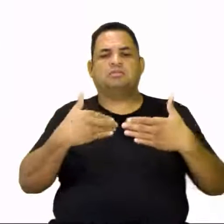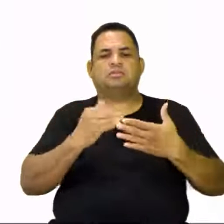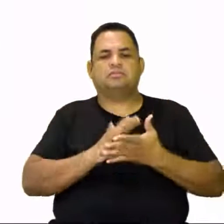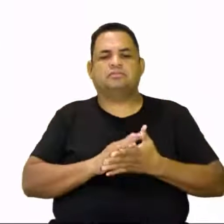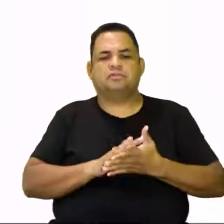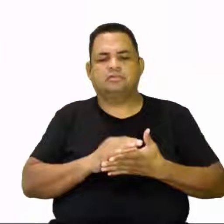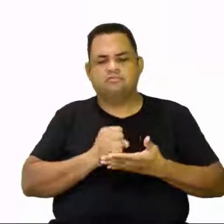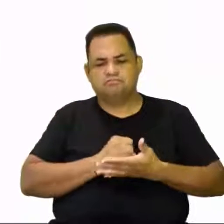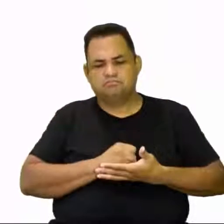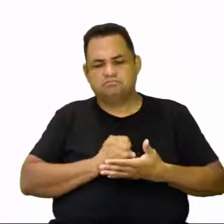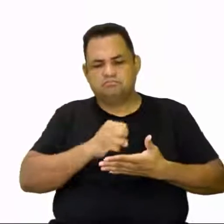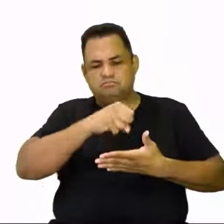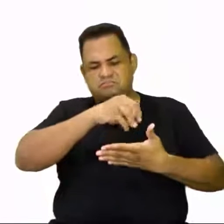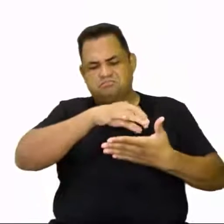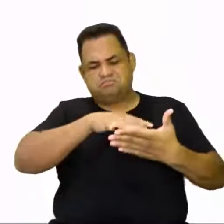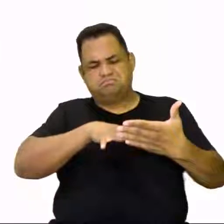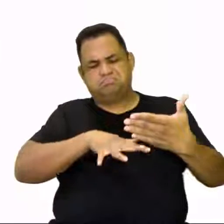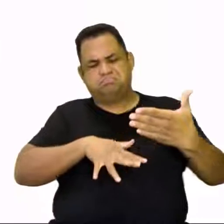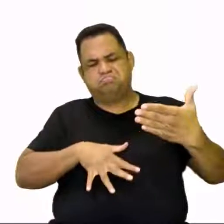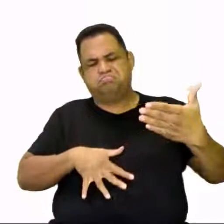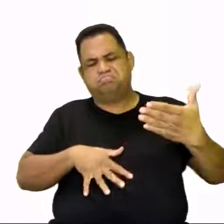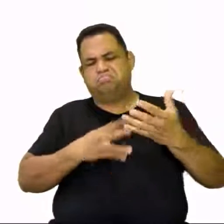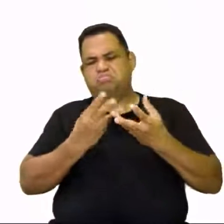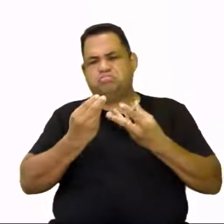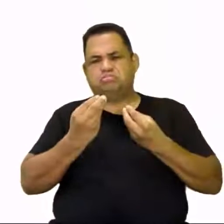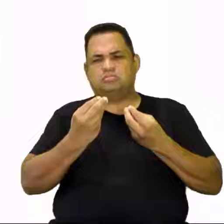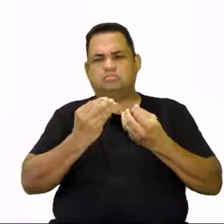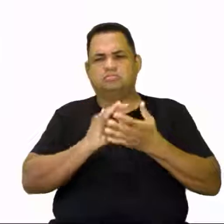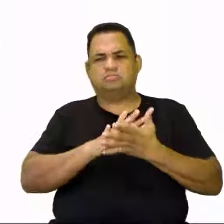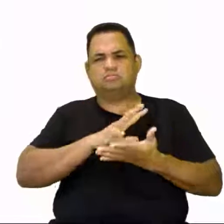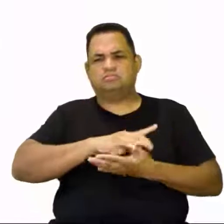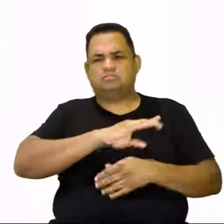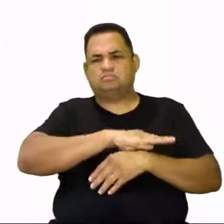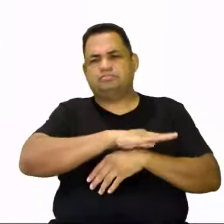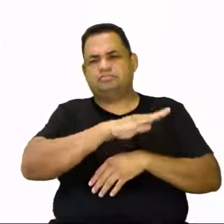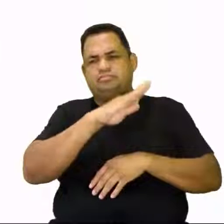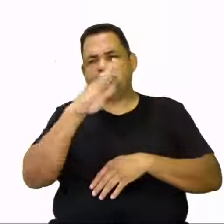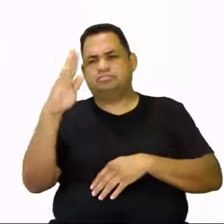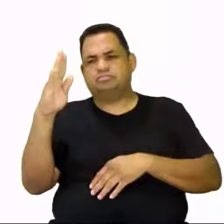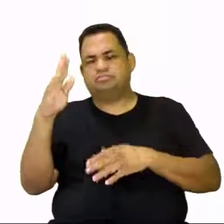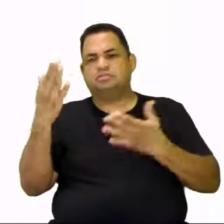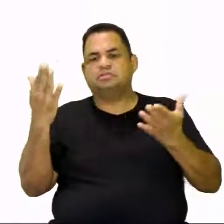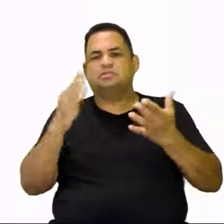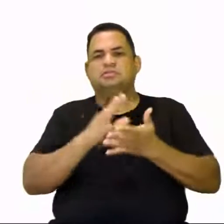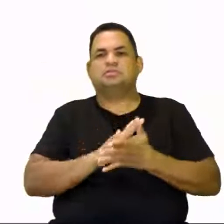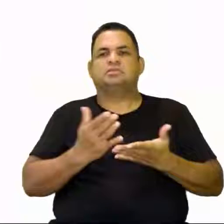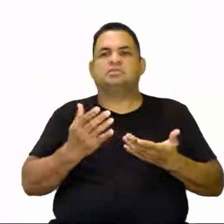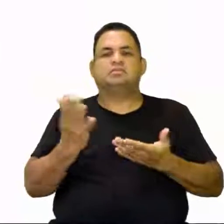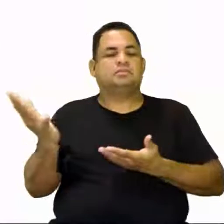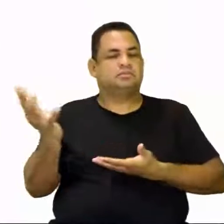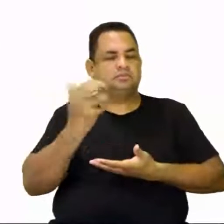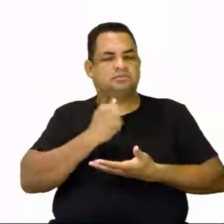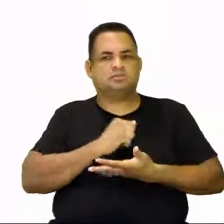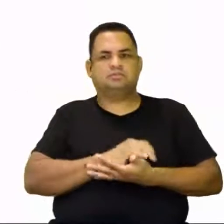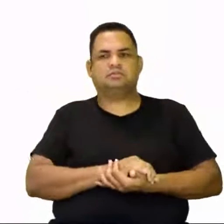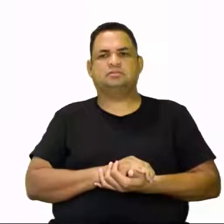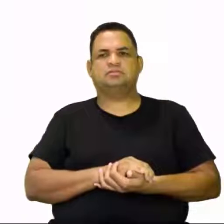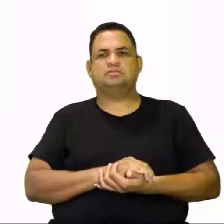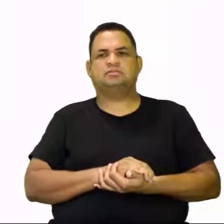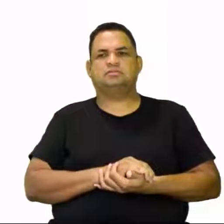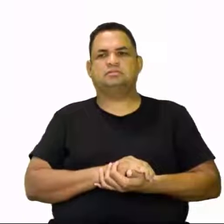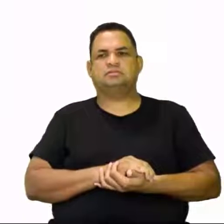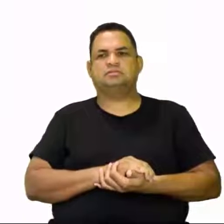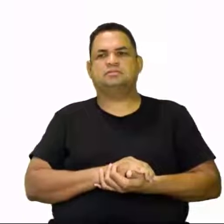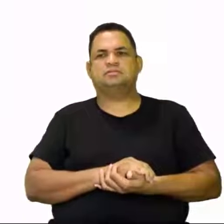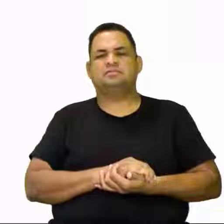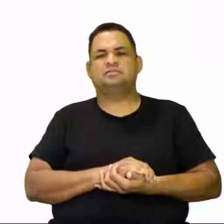extensa, né? Muitas questões em um dia só, e às vezes a gente não está preparado para todas as áreas que caem naquele dia. Mas vamos lá! Essa